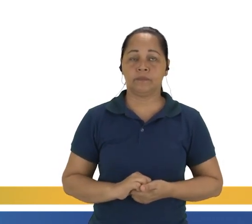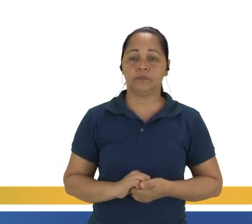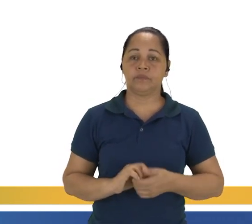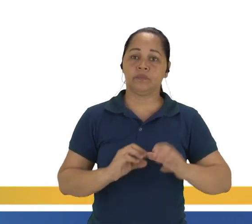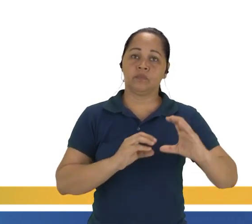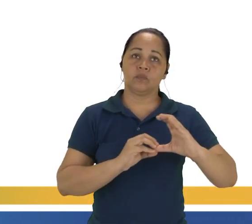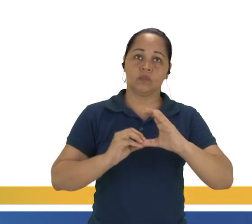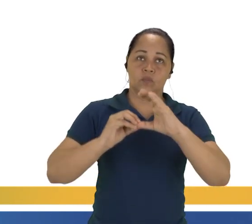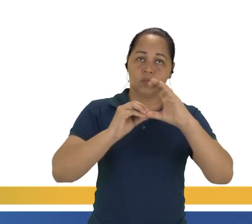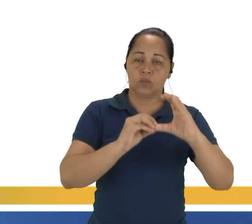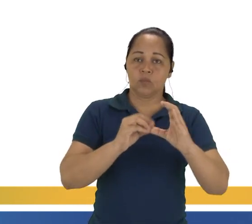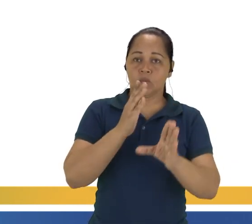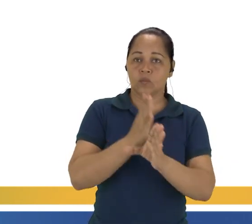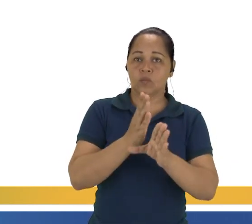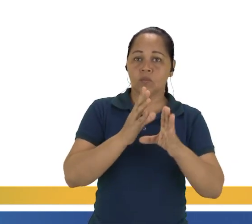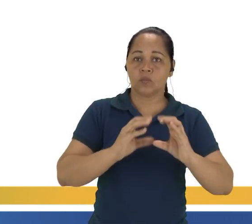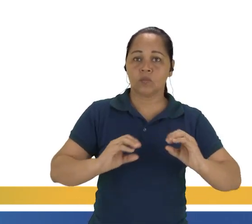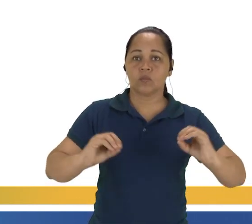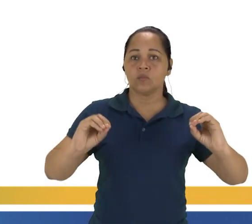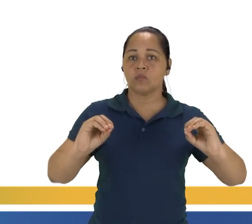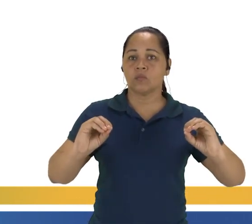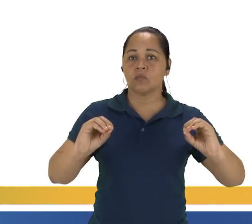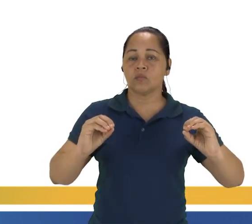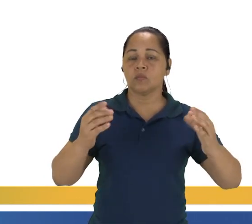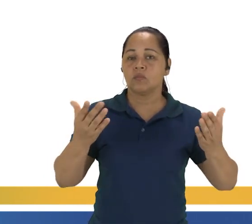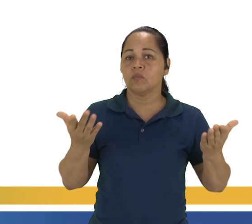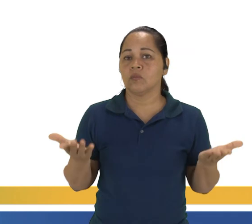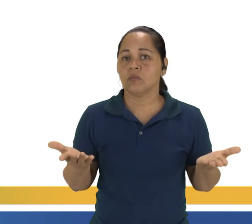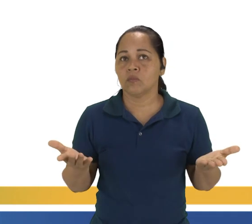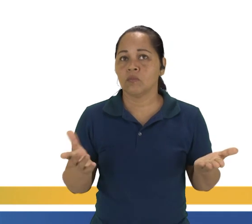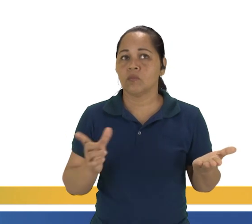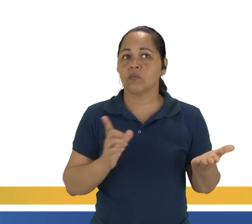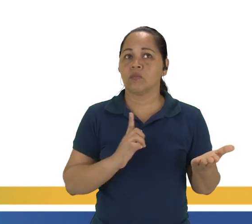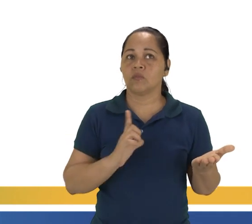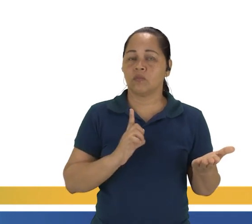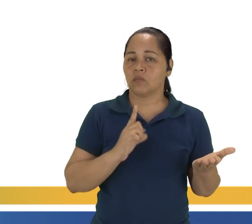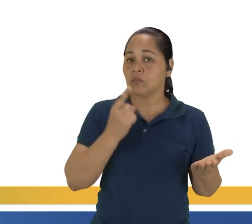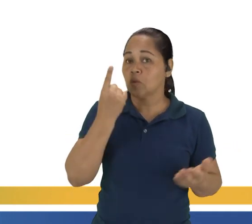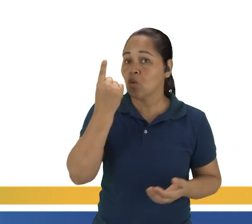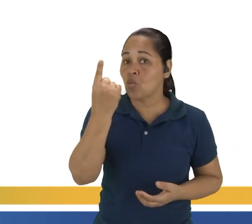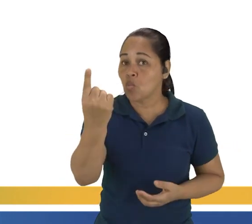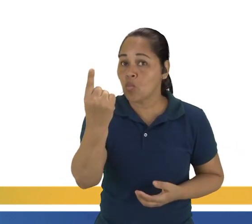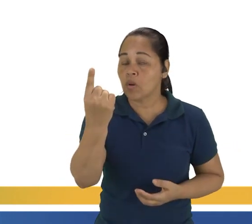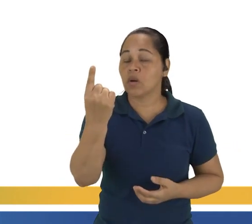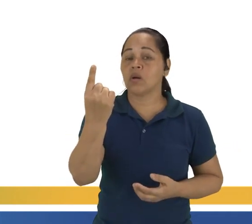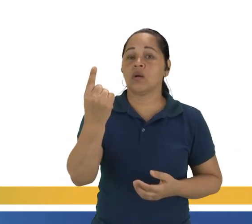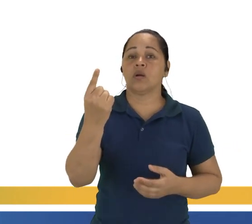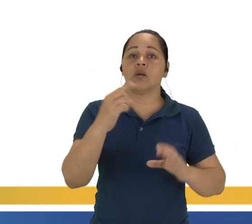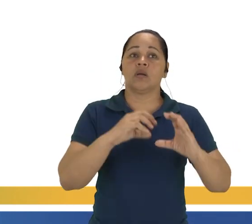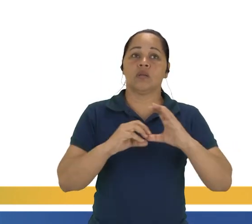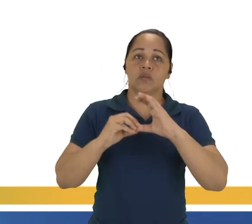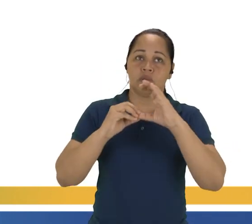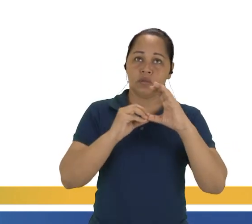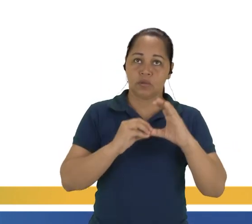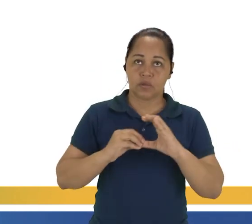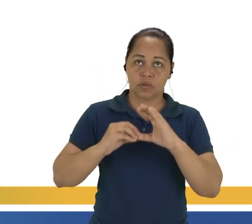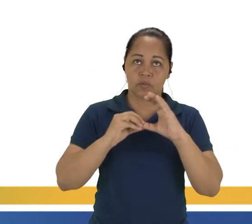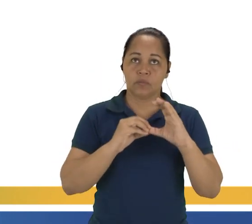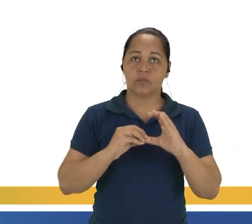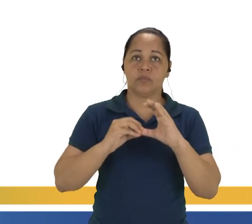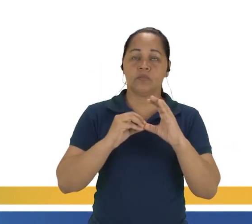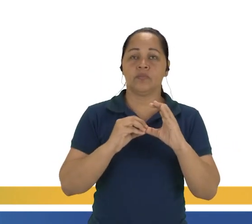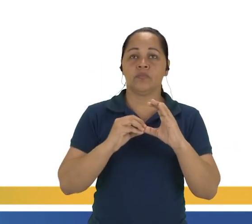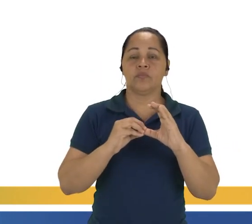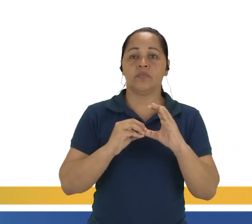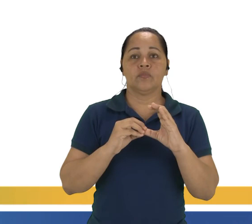a divisão por mitose significa o quê? Ora, organismos unicelulares eles só têm uma célula. Se uma célula vai dar origem a duas, ele vai